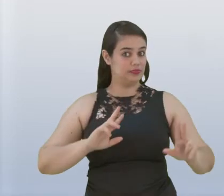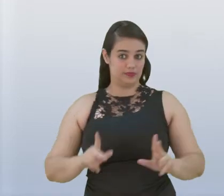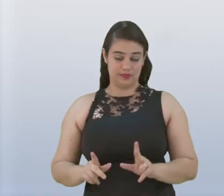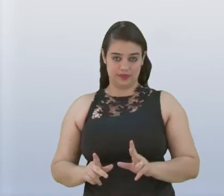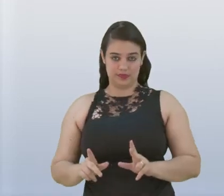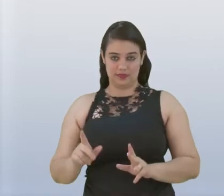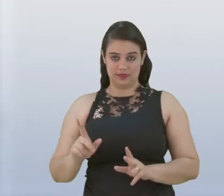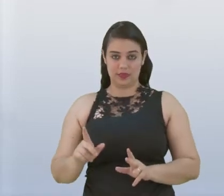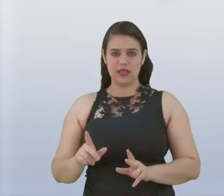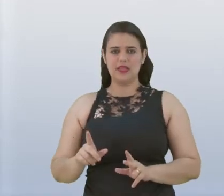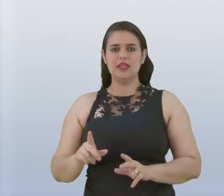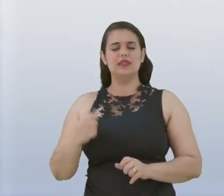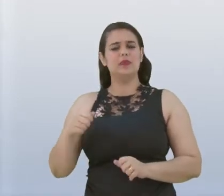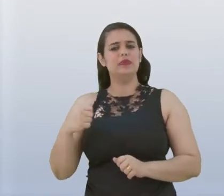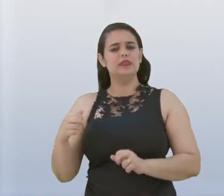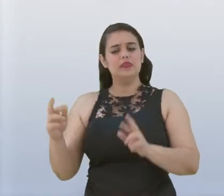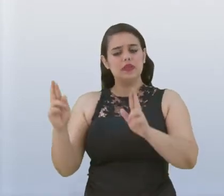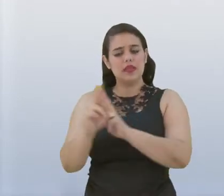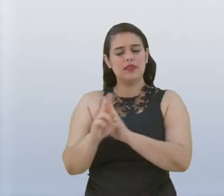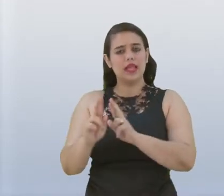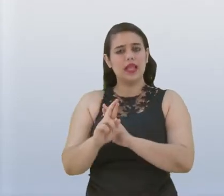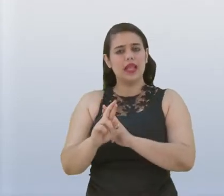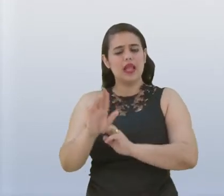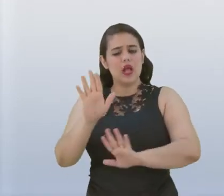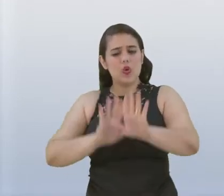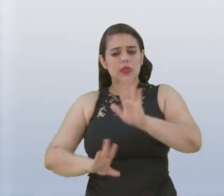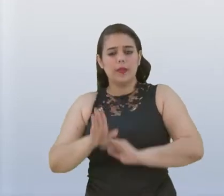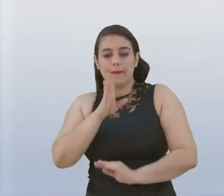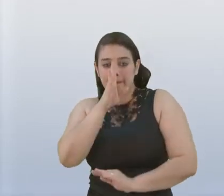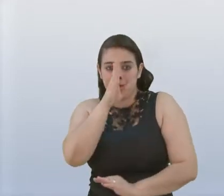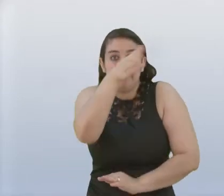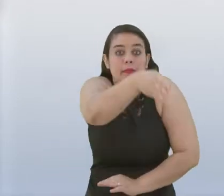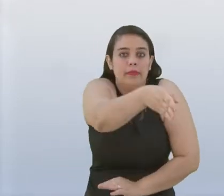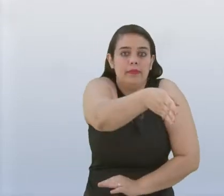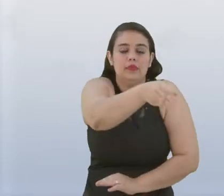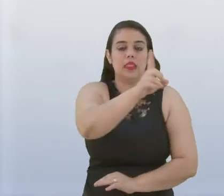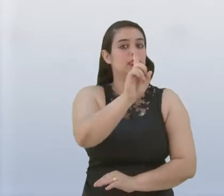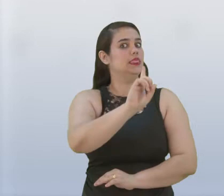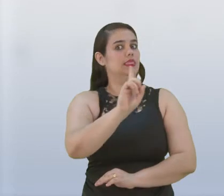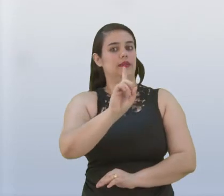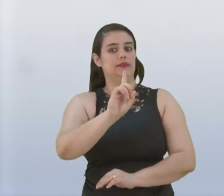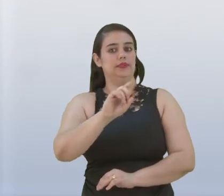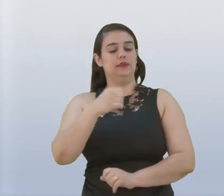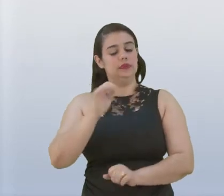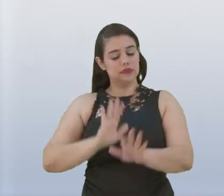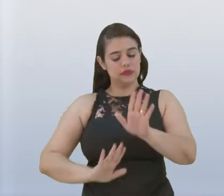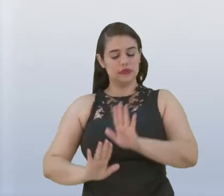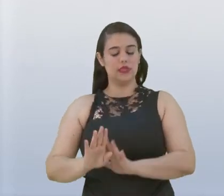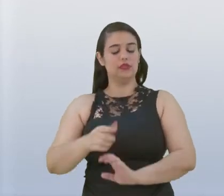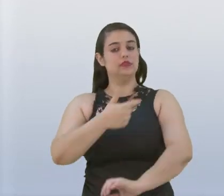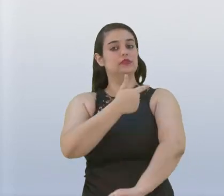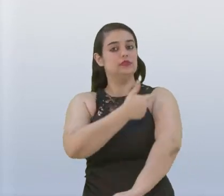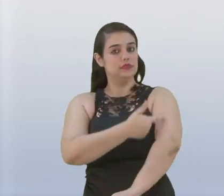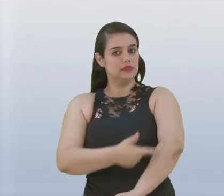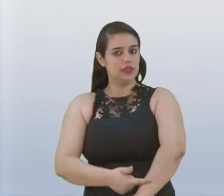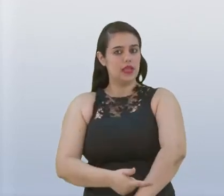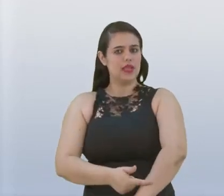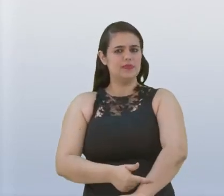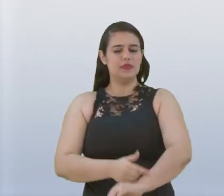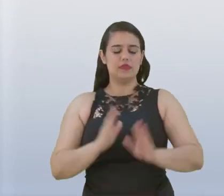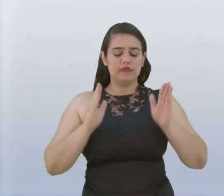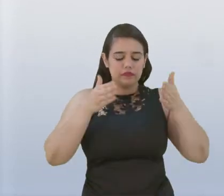compartilhar o local de trabalho, é preciso tomar muito cuidado para não invadir o espaço alheio. Todos nós devemos